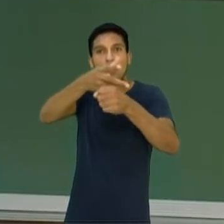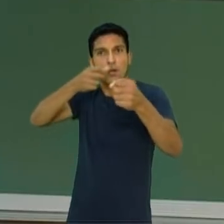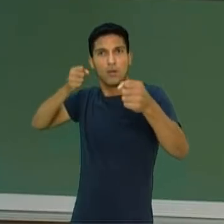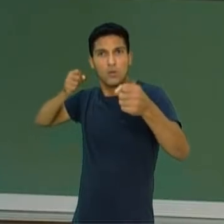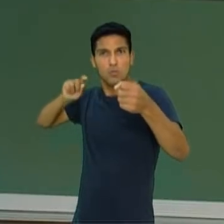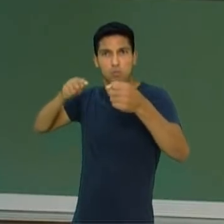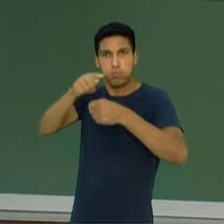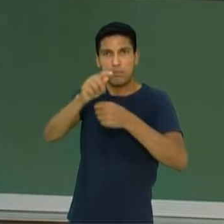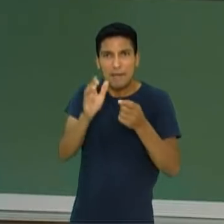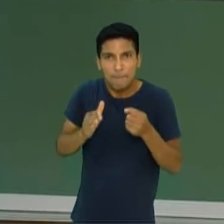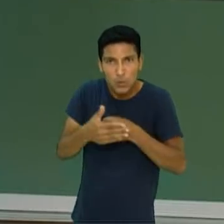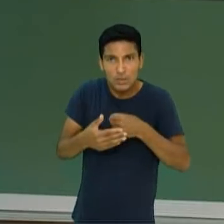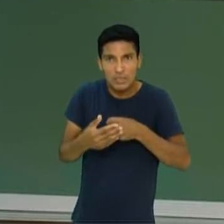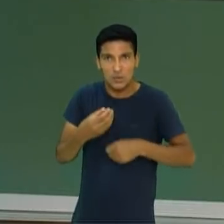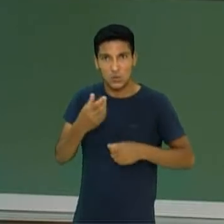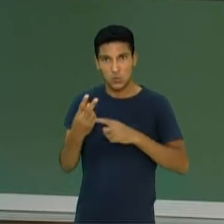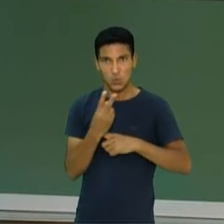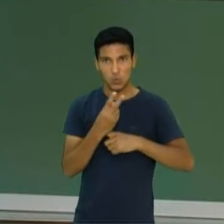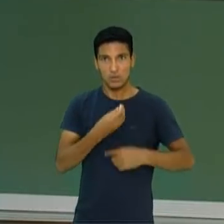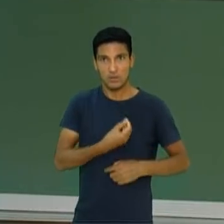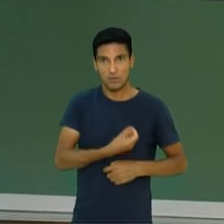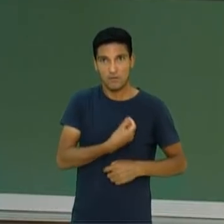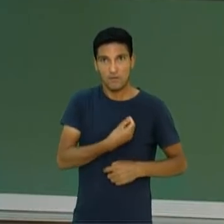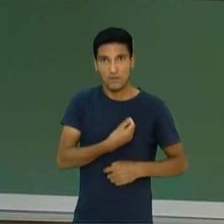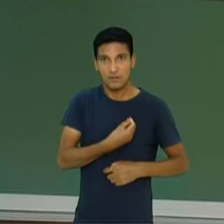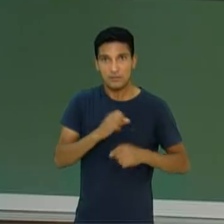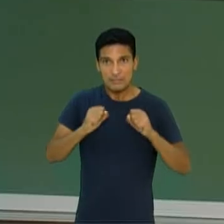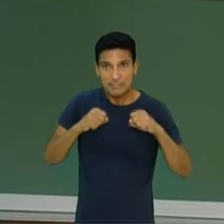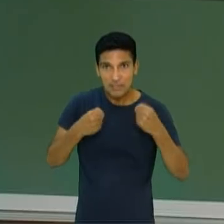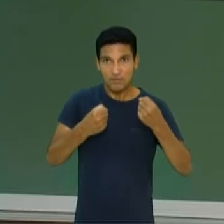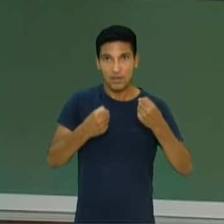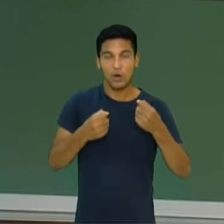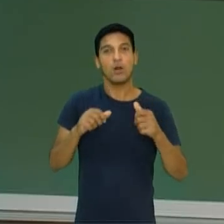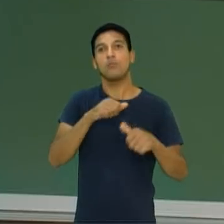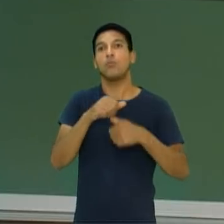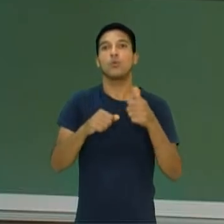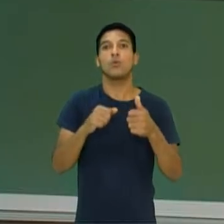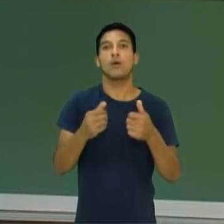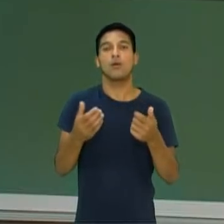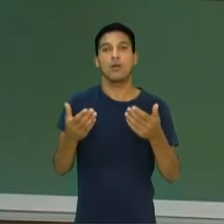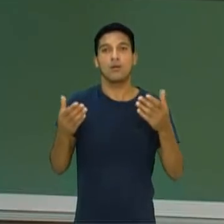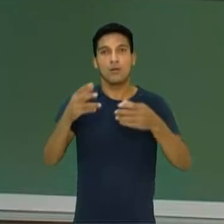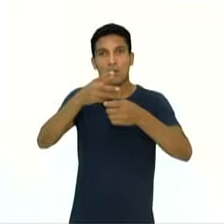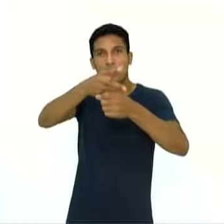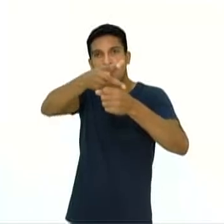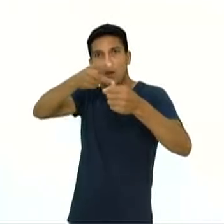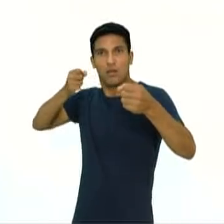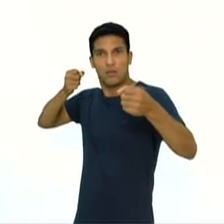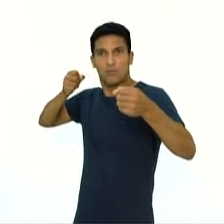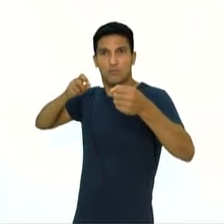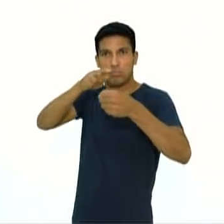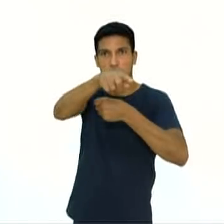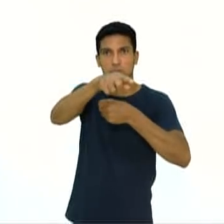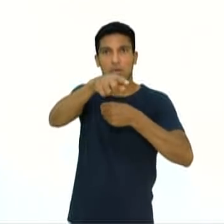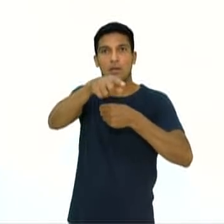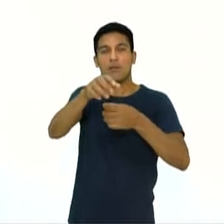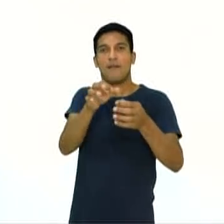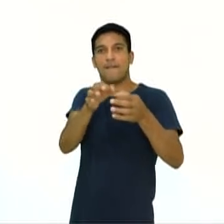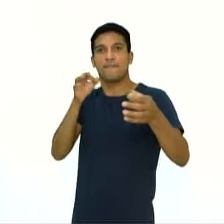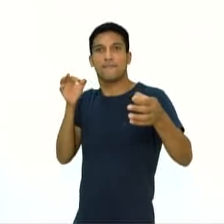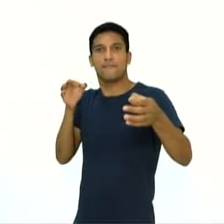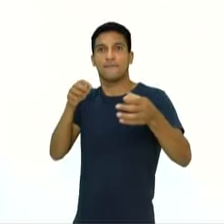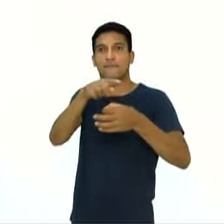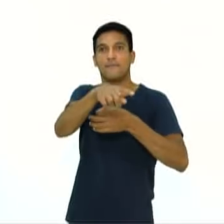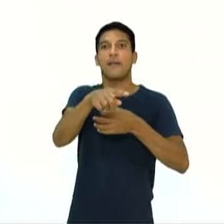proteção, e tomou essa condição de ser um esporte de precisão. Na trajetória dos